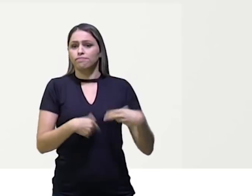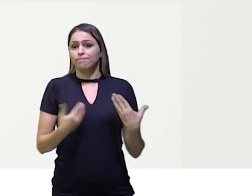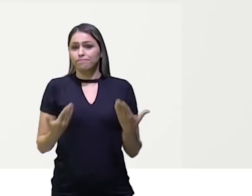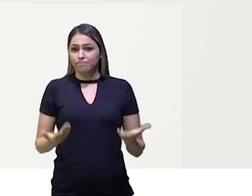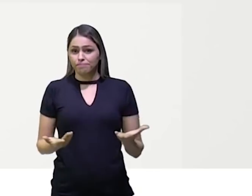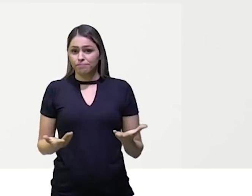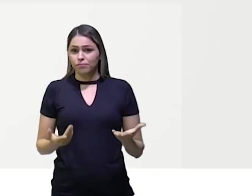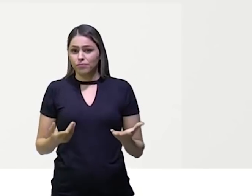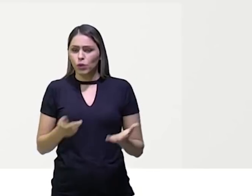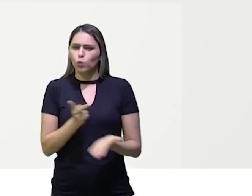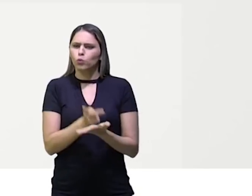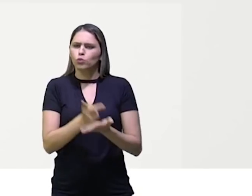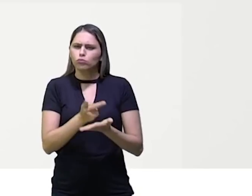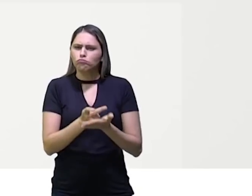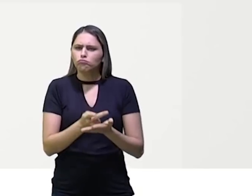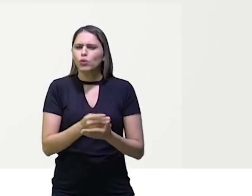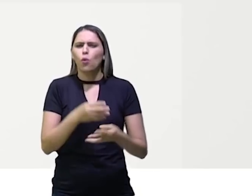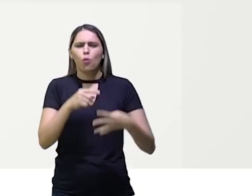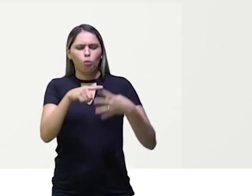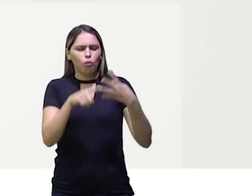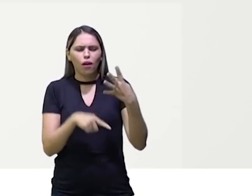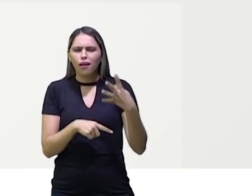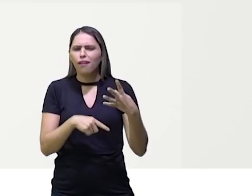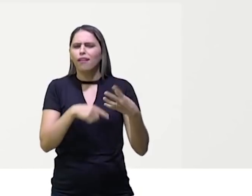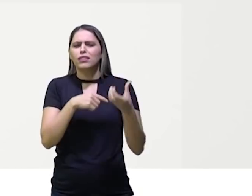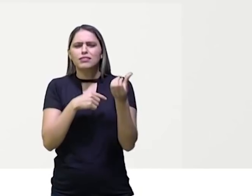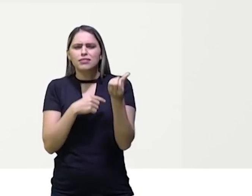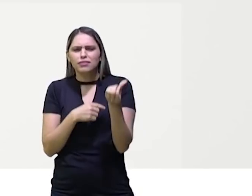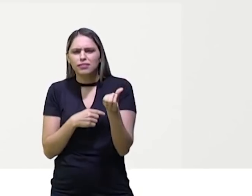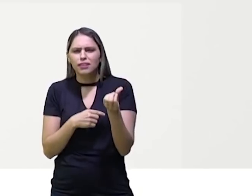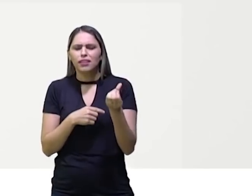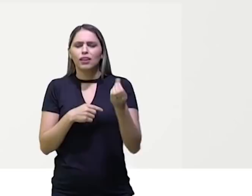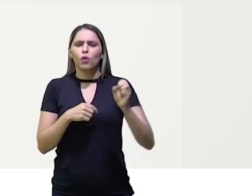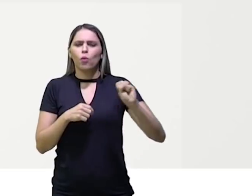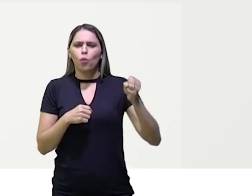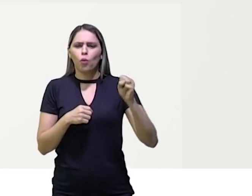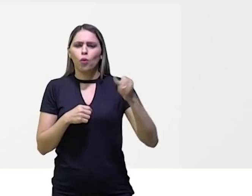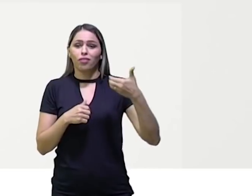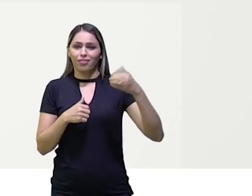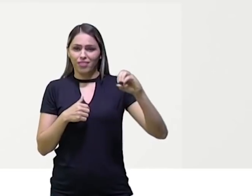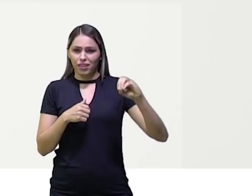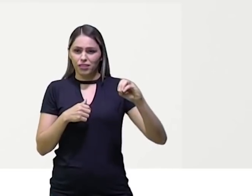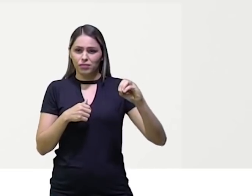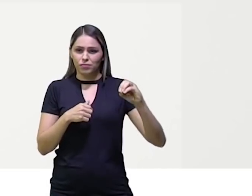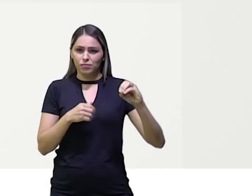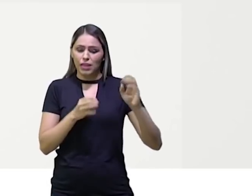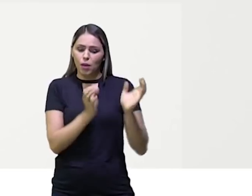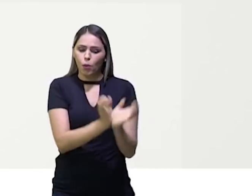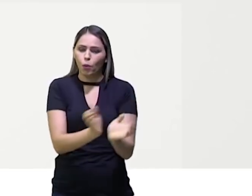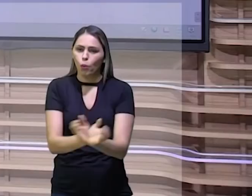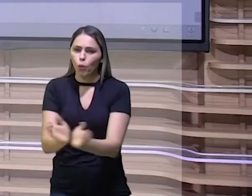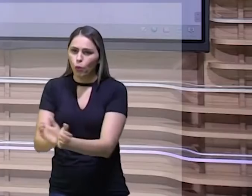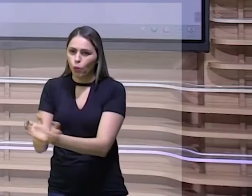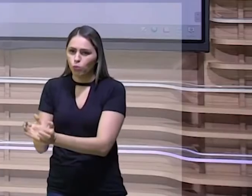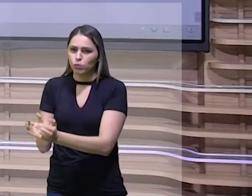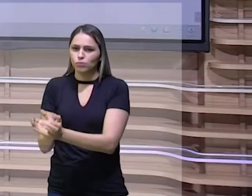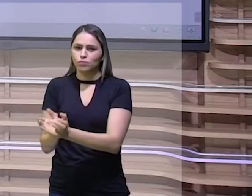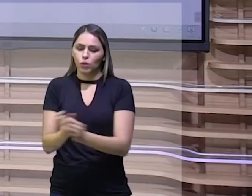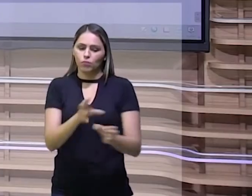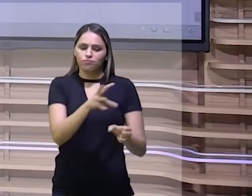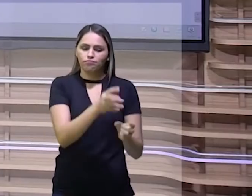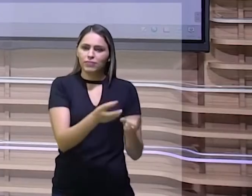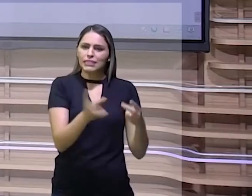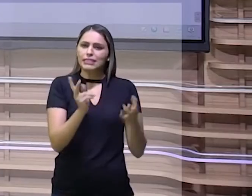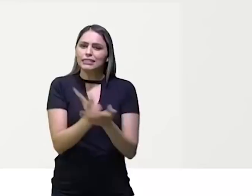O 6, o 8, o 10. Já com os números ímpares, vai